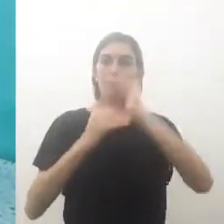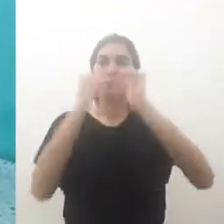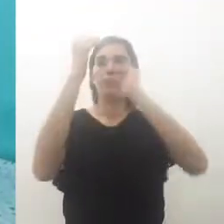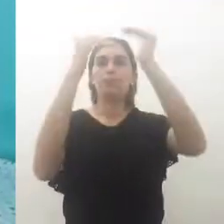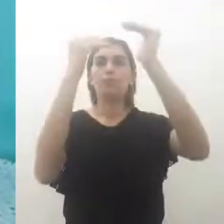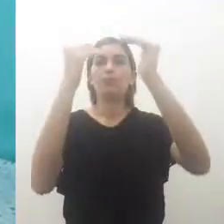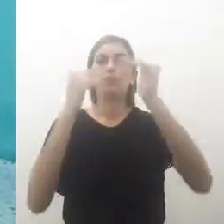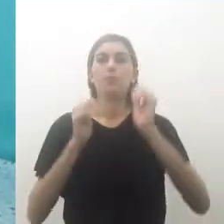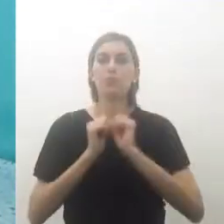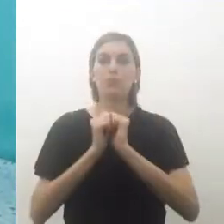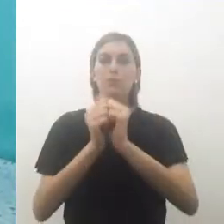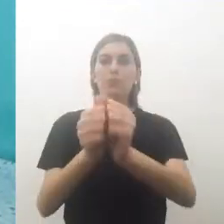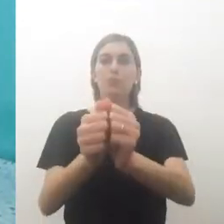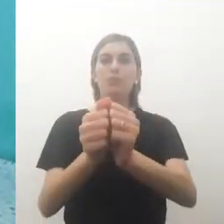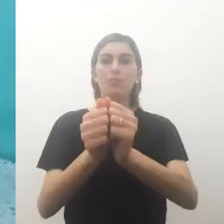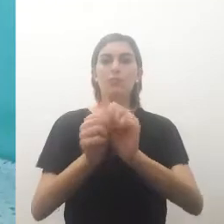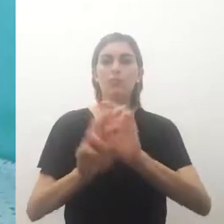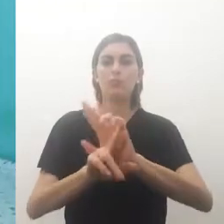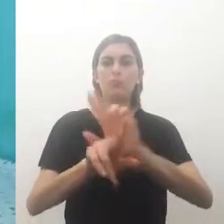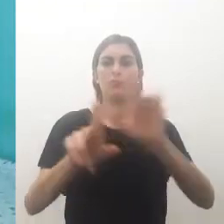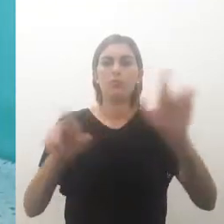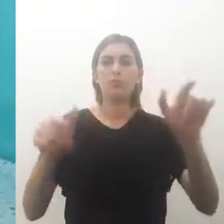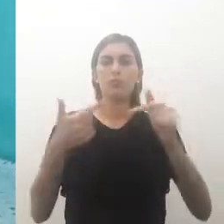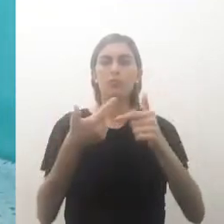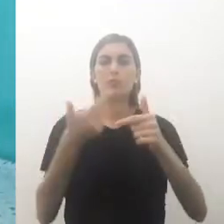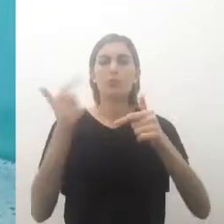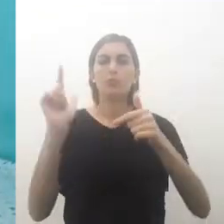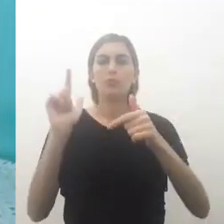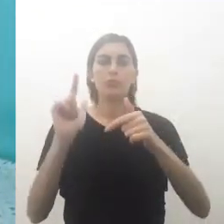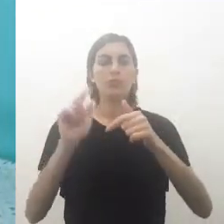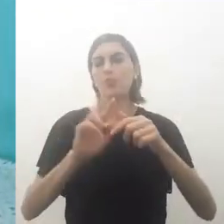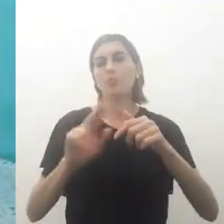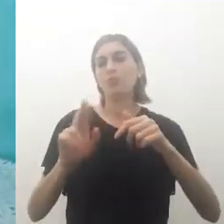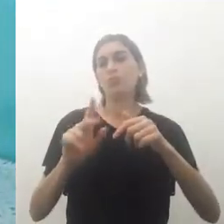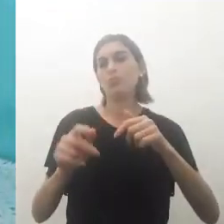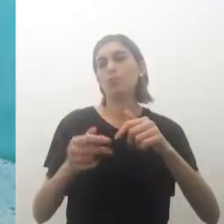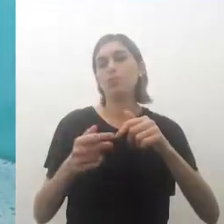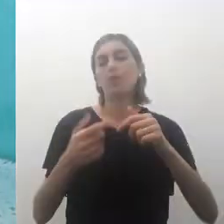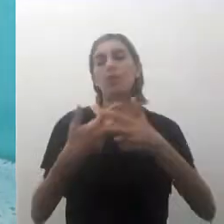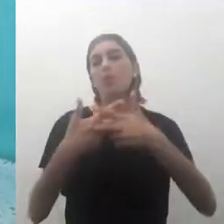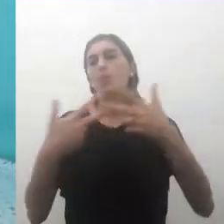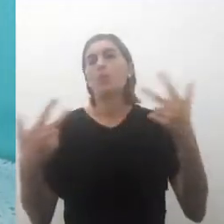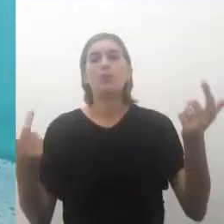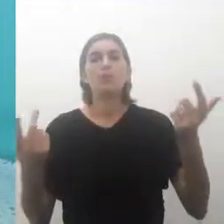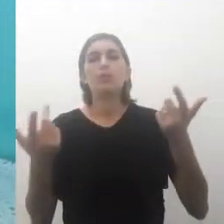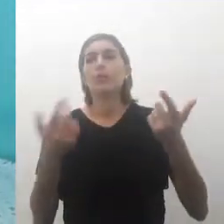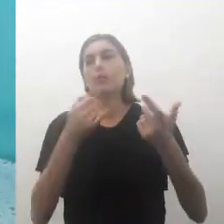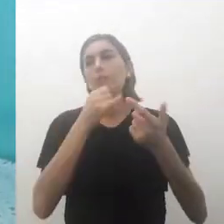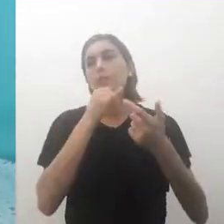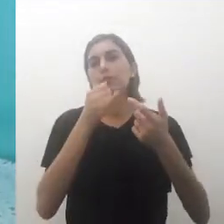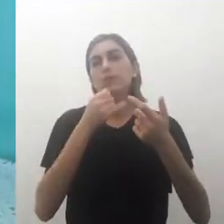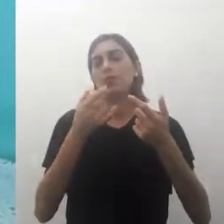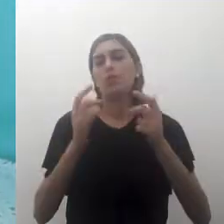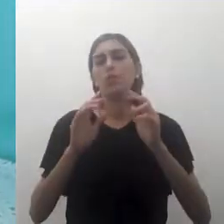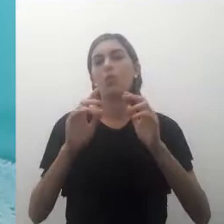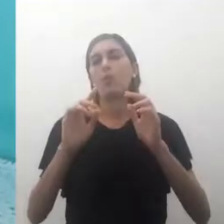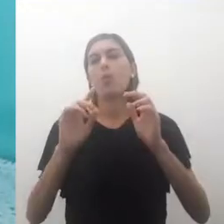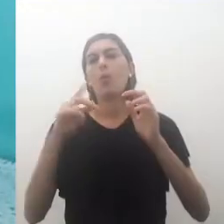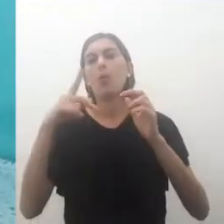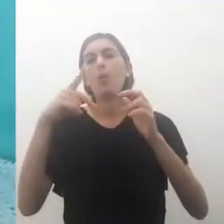essa crescente veio acompanhando várias outras questões que não foram exatamente questões